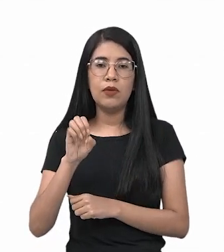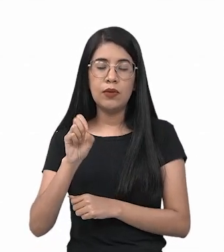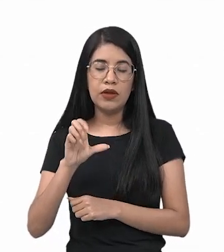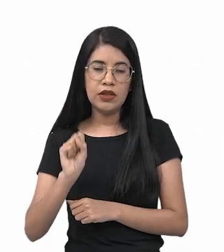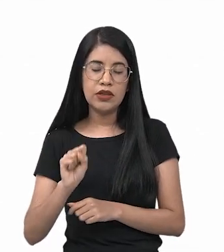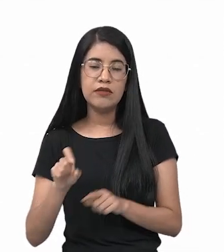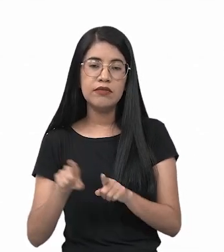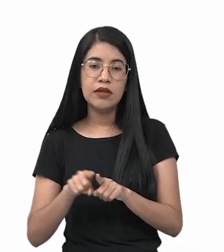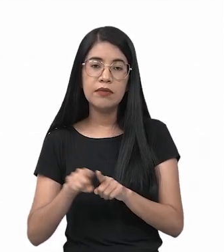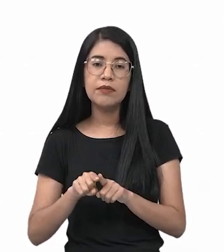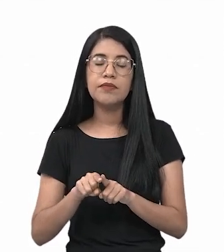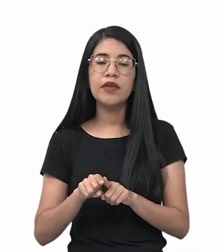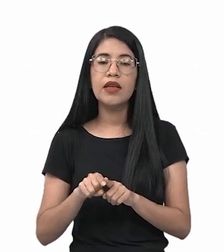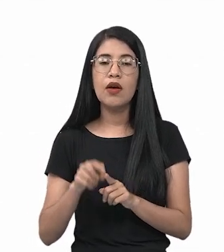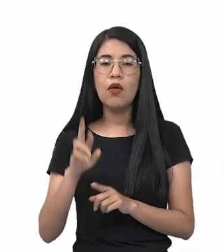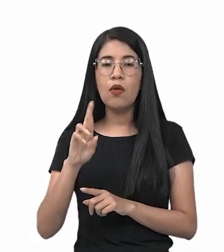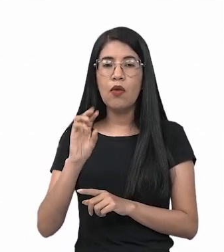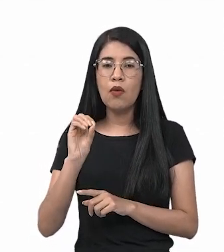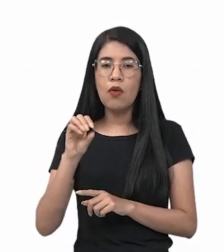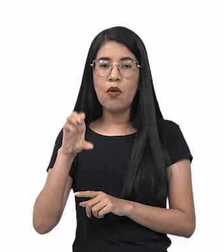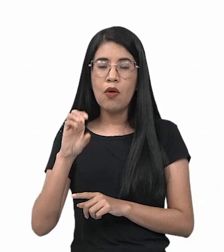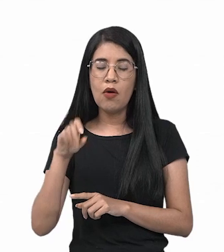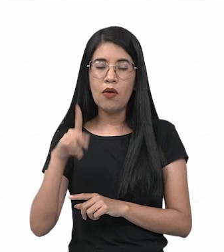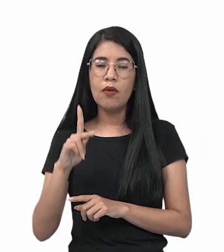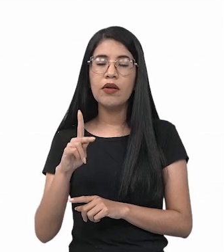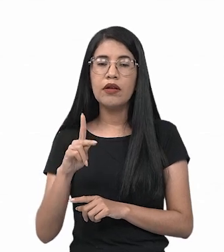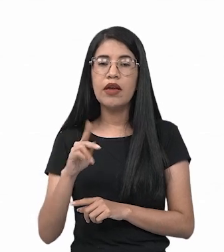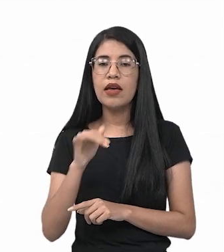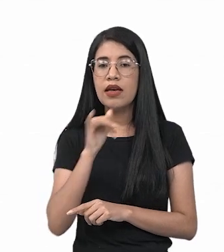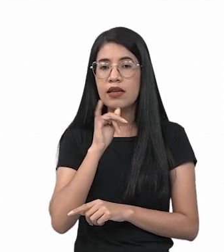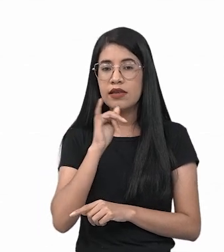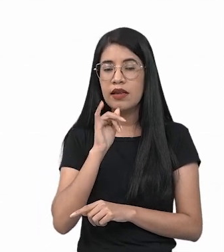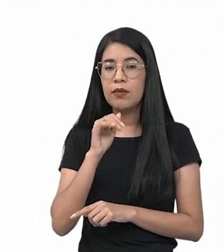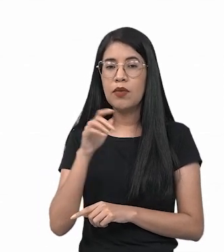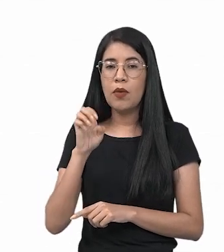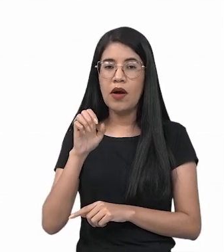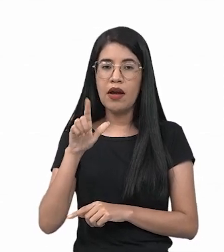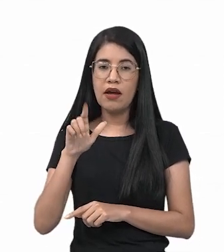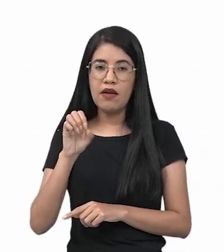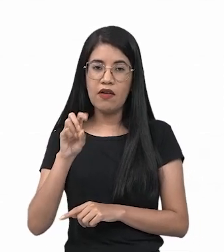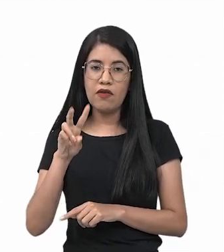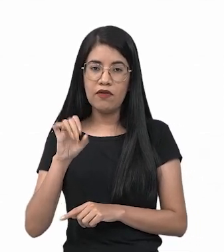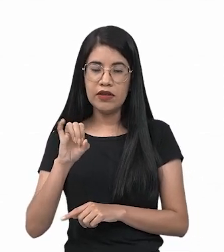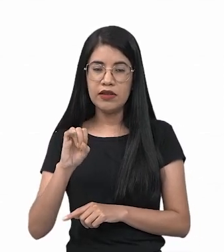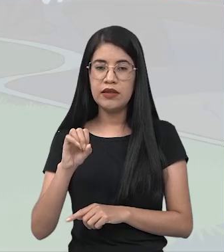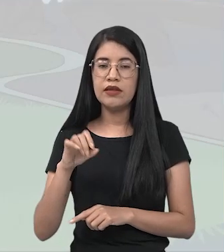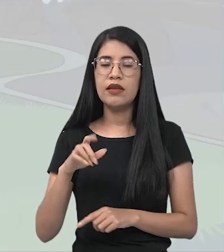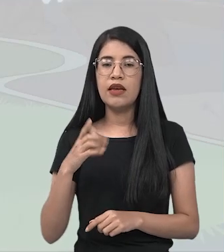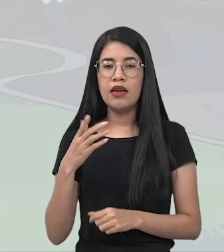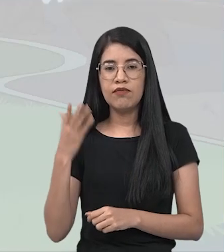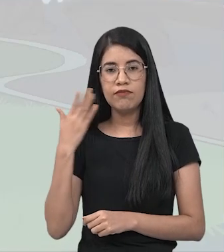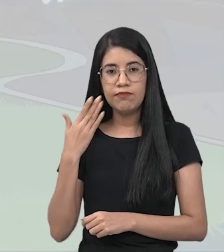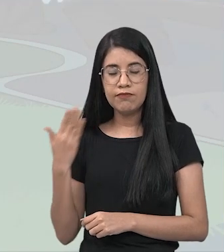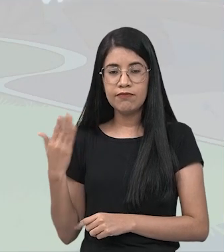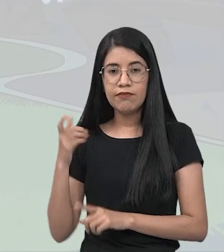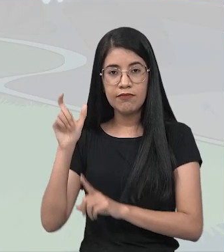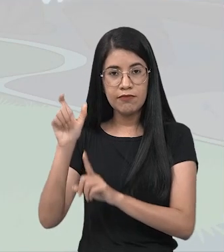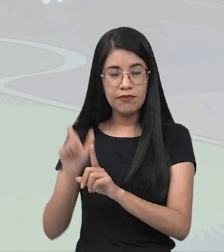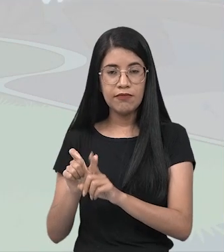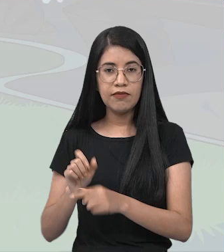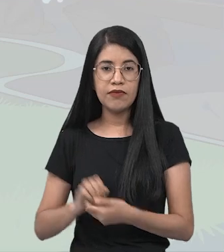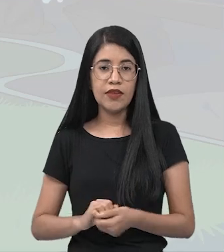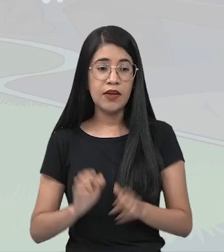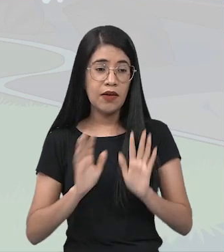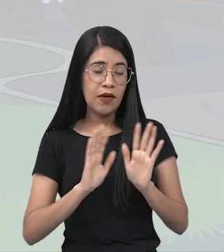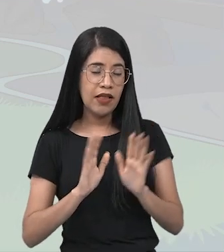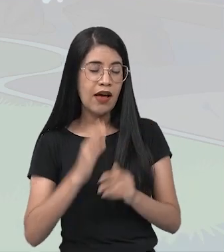é o rock, que ele lançou artistas como Elvis Presley, que a gente trouxe aqui para a nossa sala. Hey. Olá,